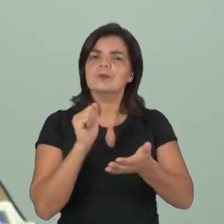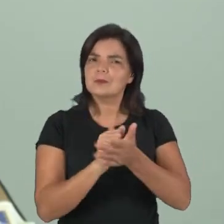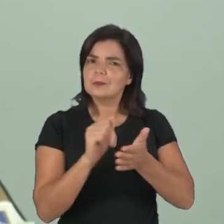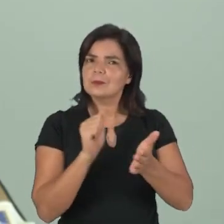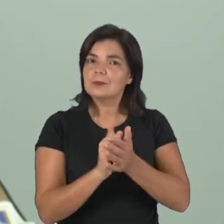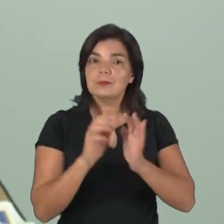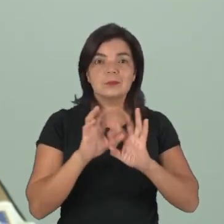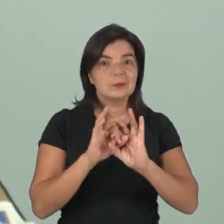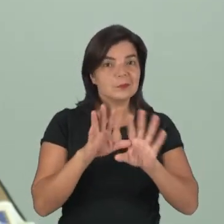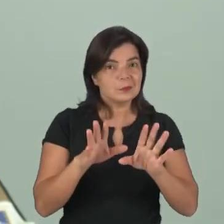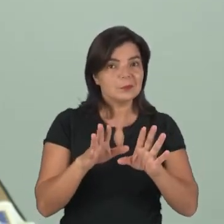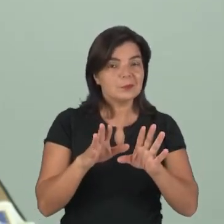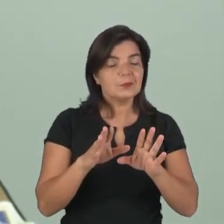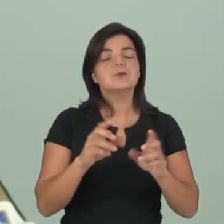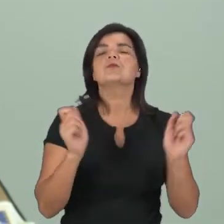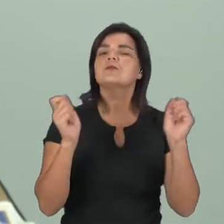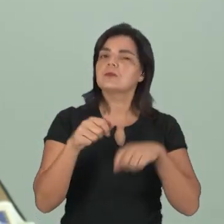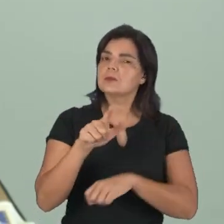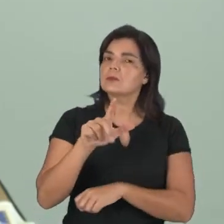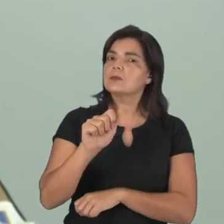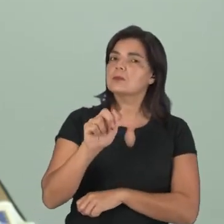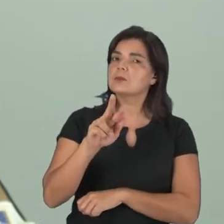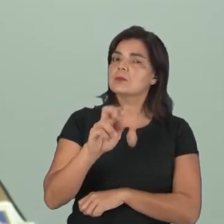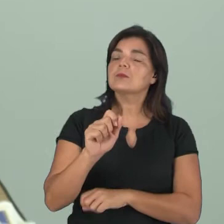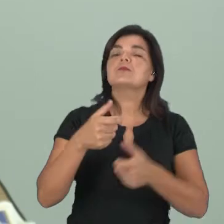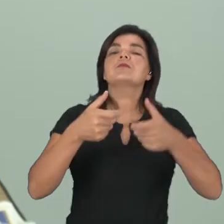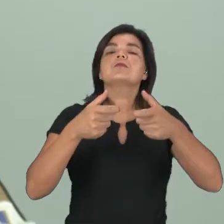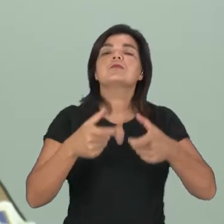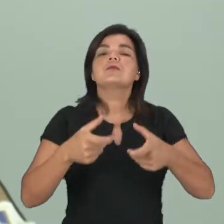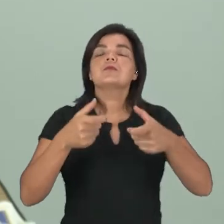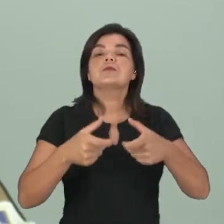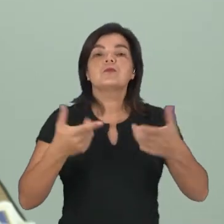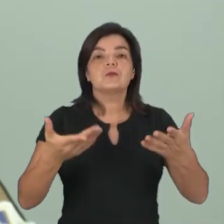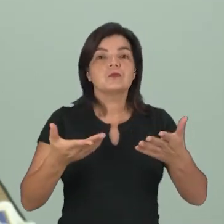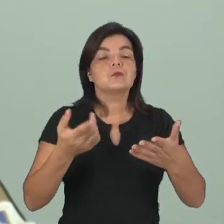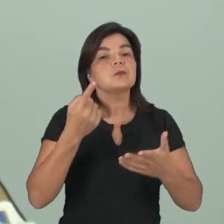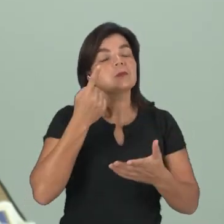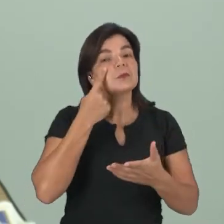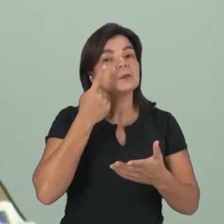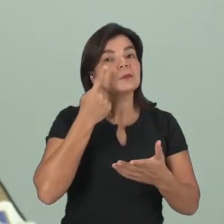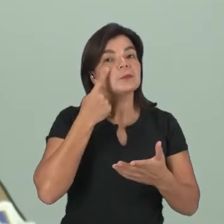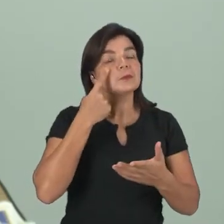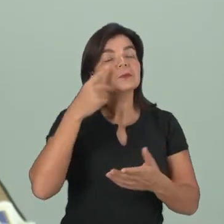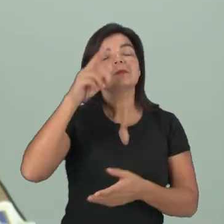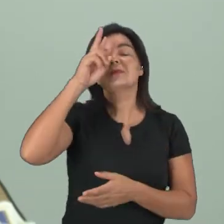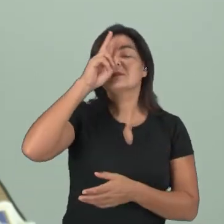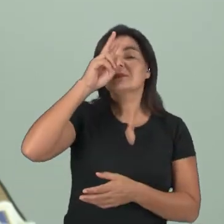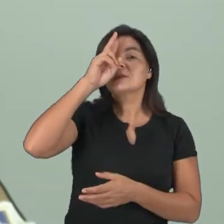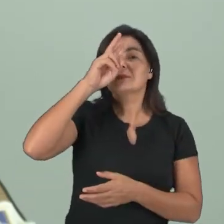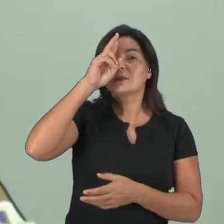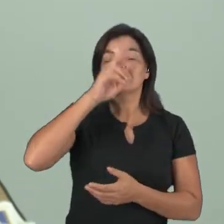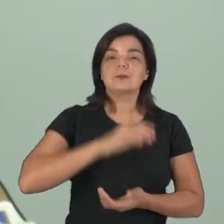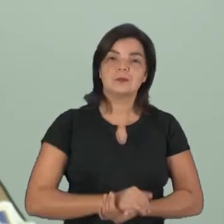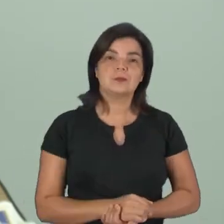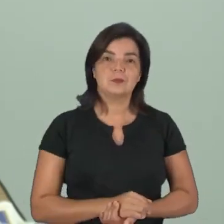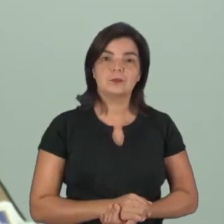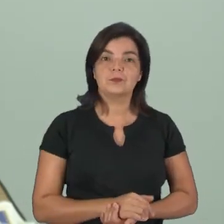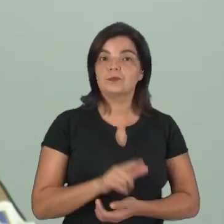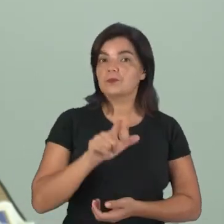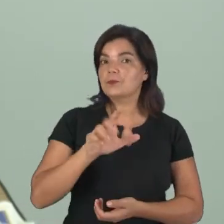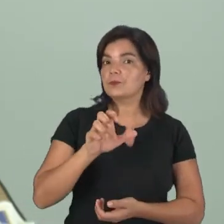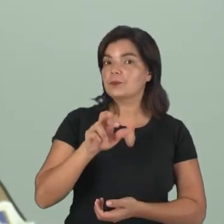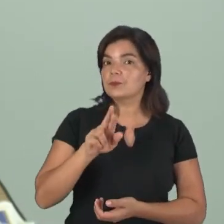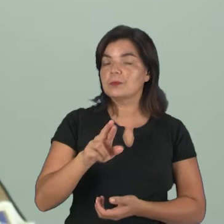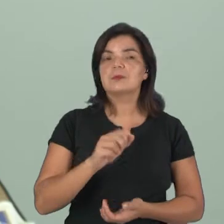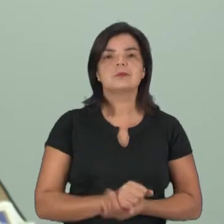bilhetes e a mãe de Laura poderia ter deixado onde este baby e aqui era ela lembrasse de